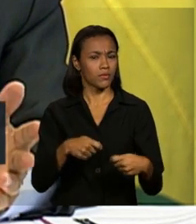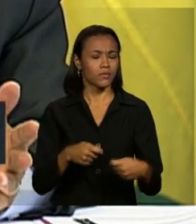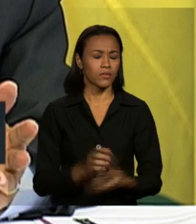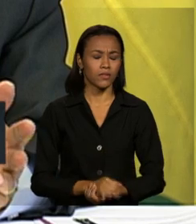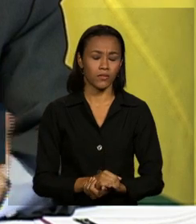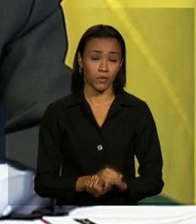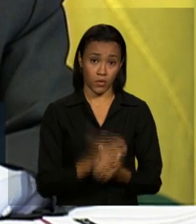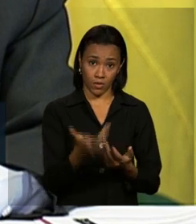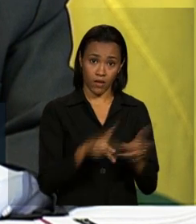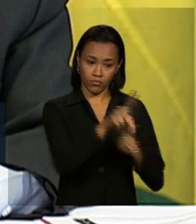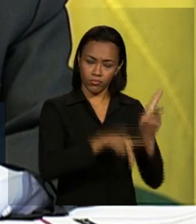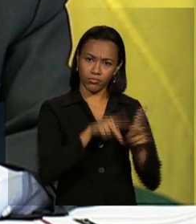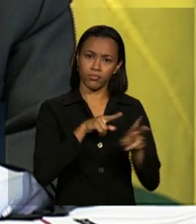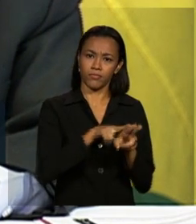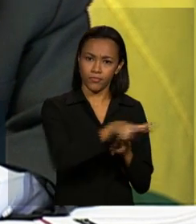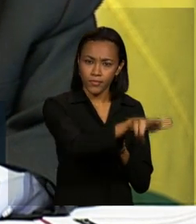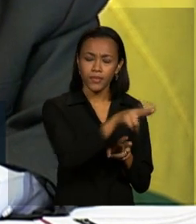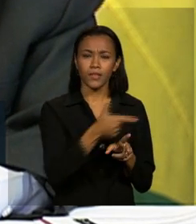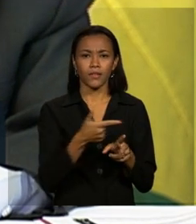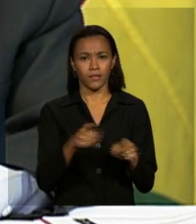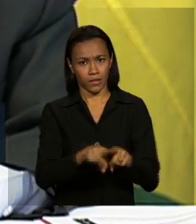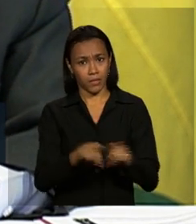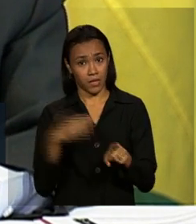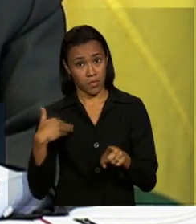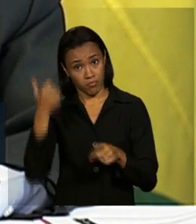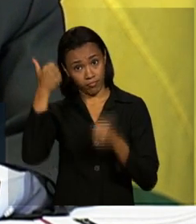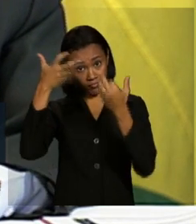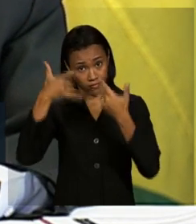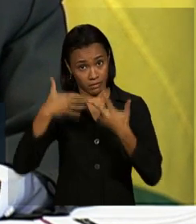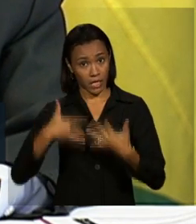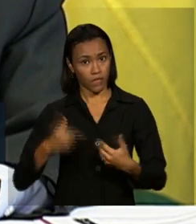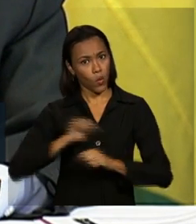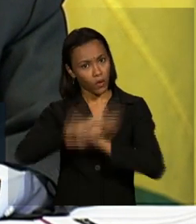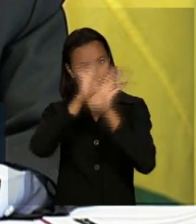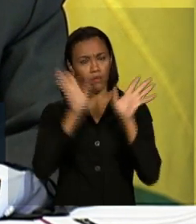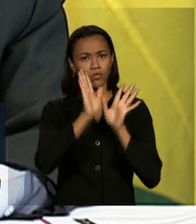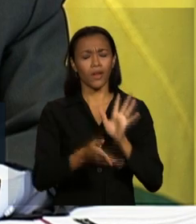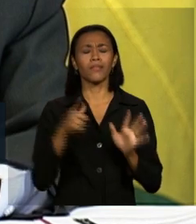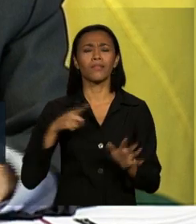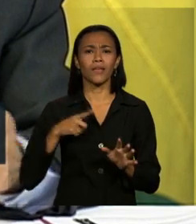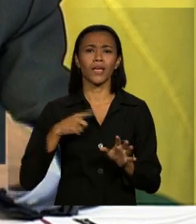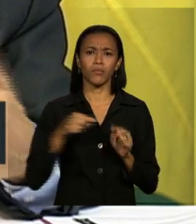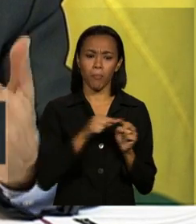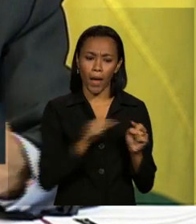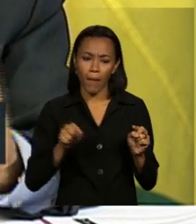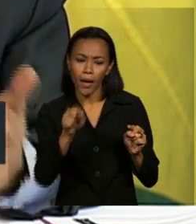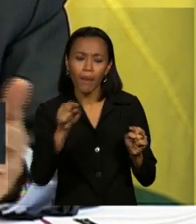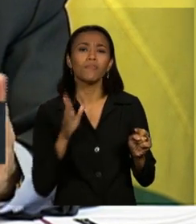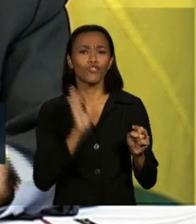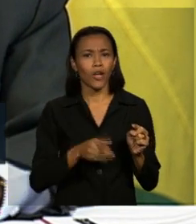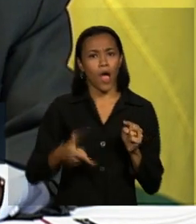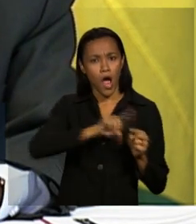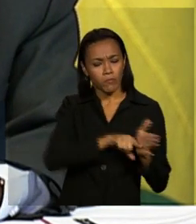caso das ferrovias e quando da minha exposição Ficou claro nós já temos trechos que já dispomos de estudos